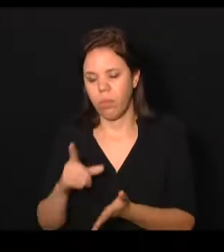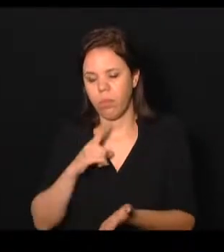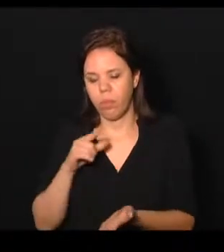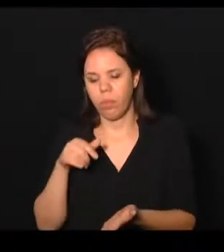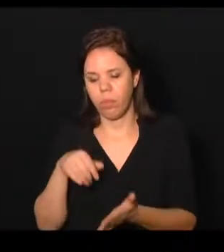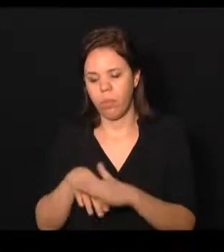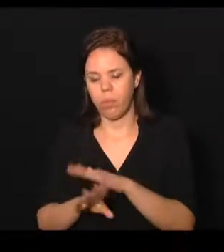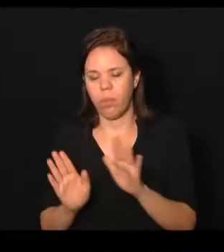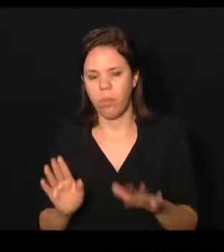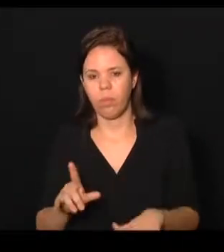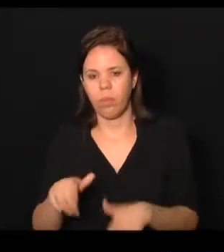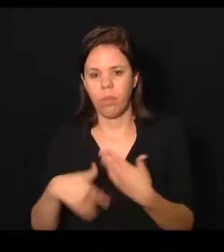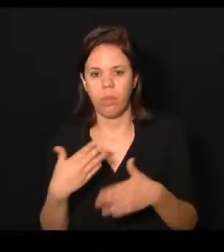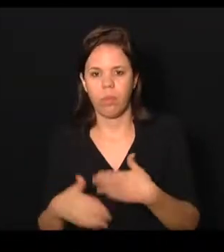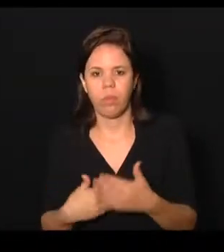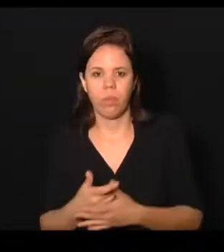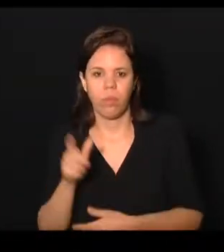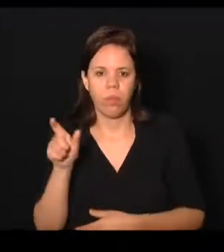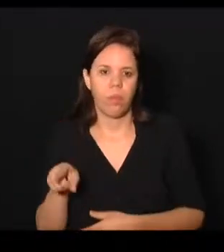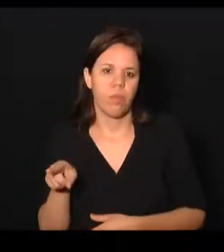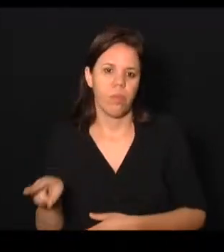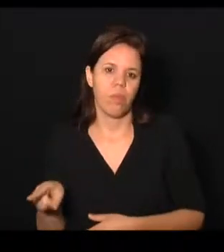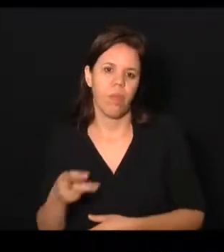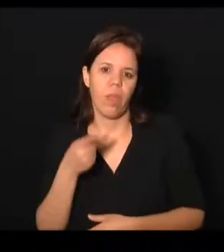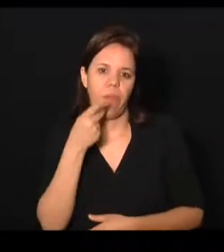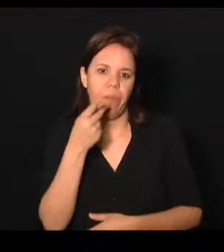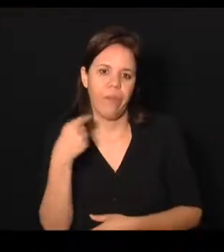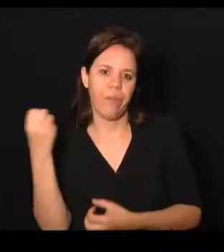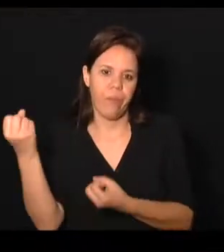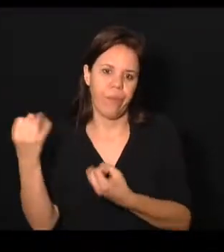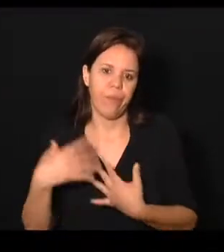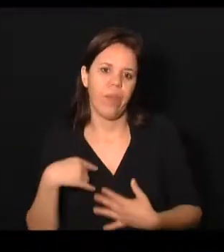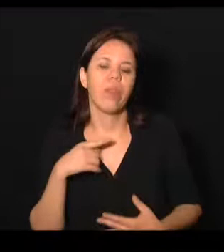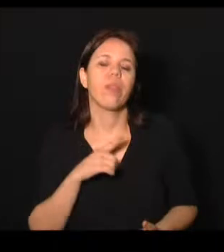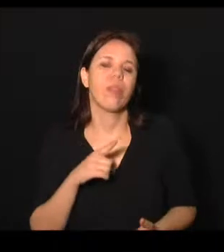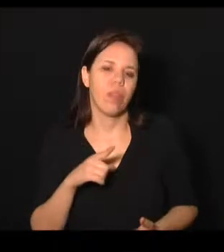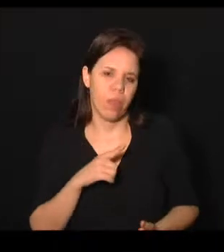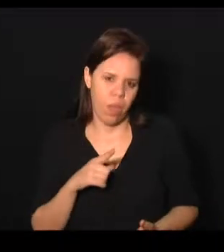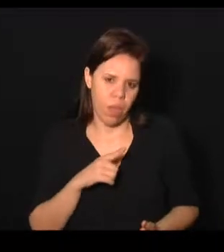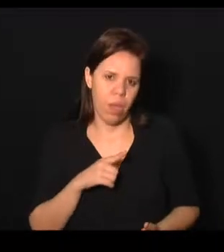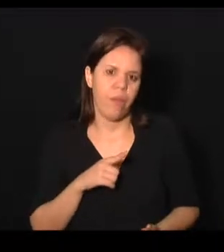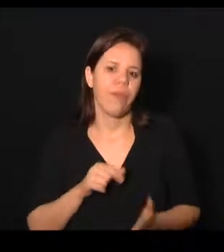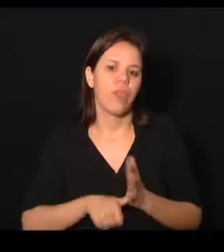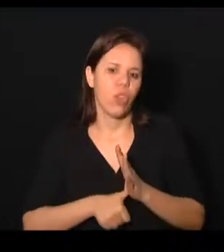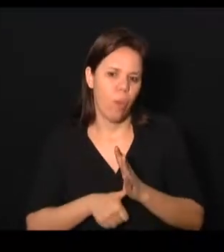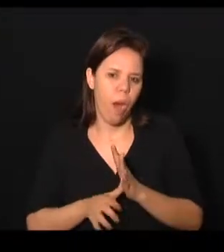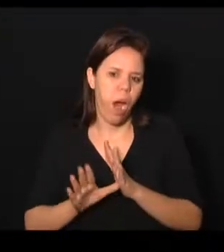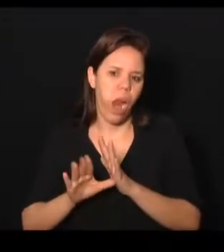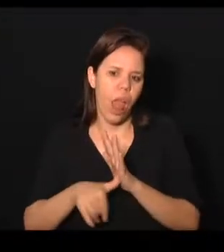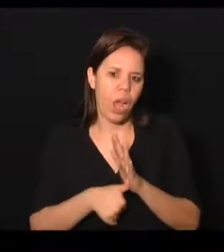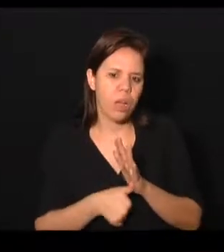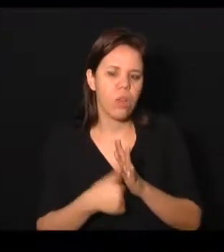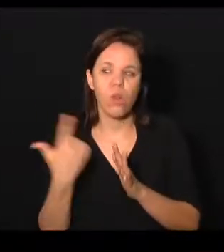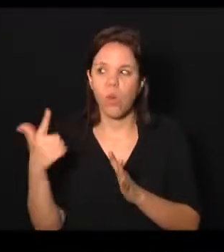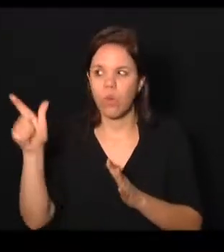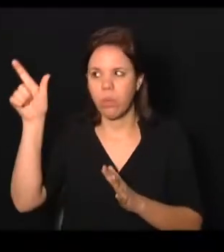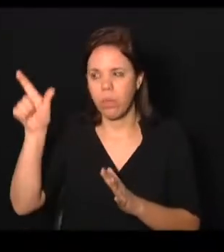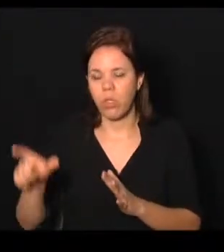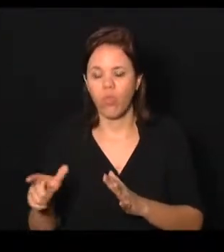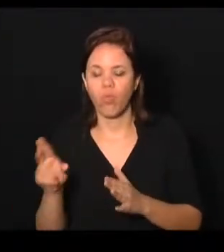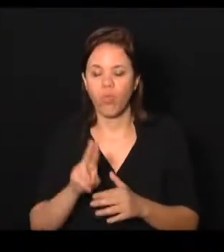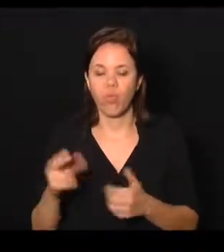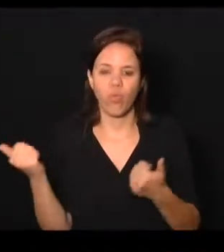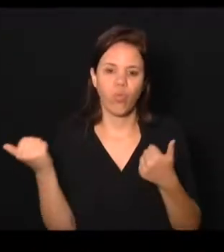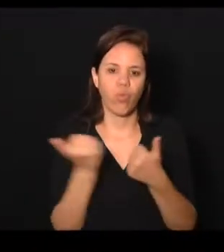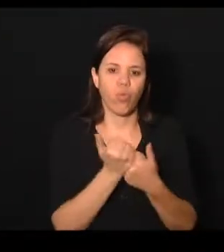lá. Imediatamente, essa pessoa relatou para a gente que teve os documentos roubados e que havia uma pessoa se passando por